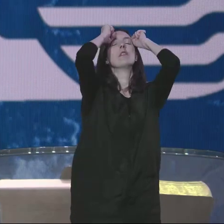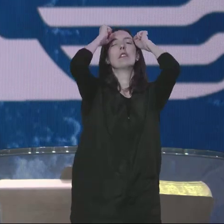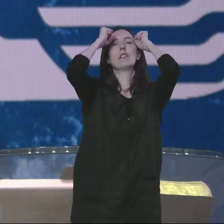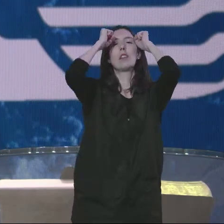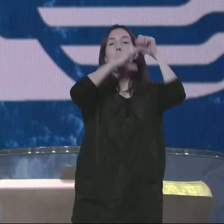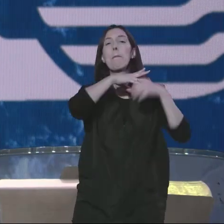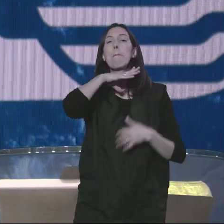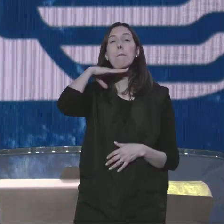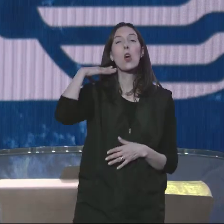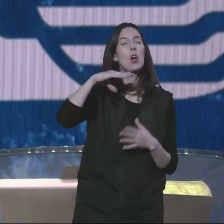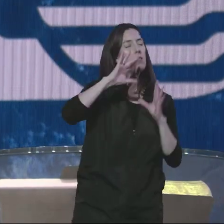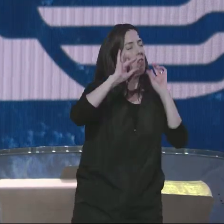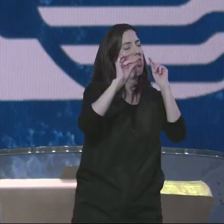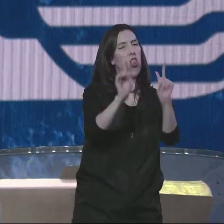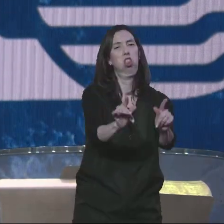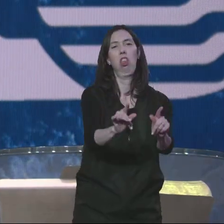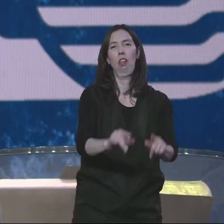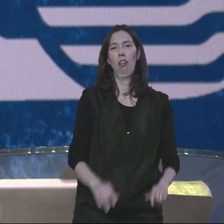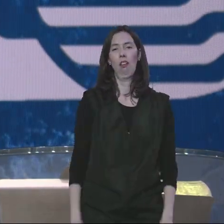vai passar,